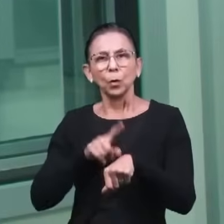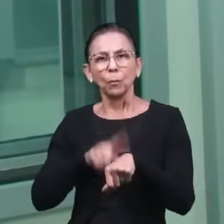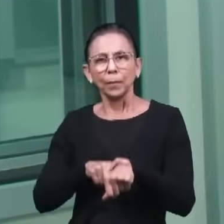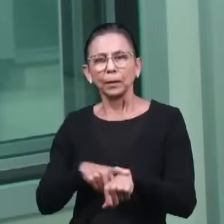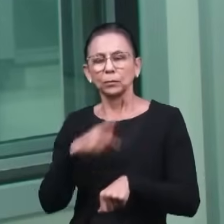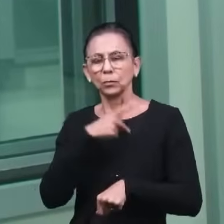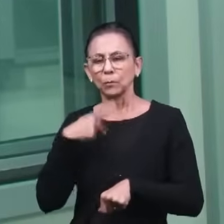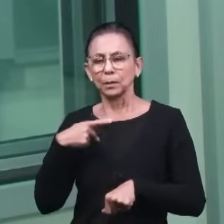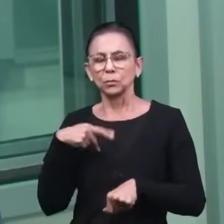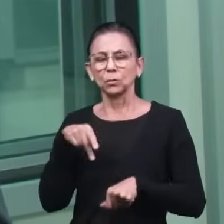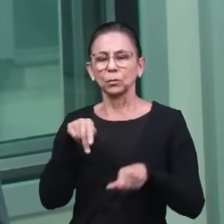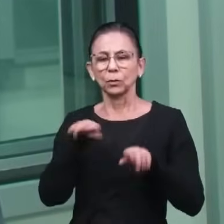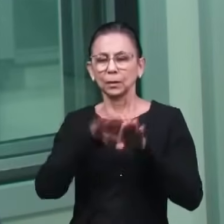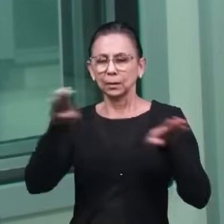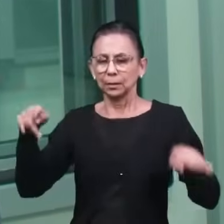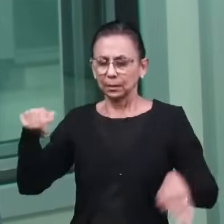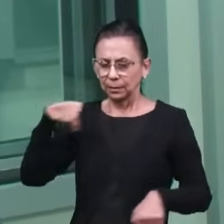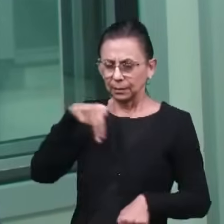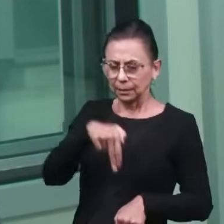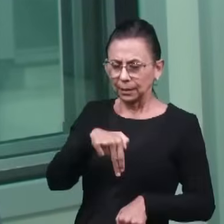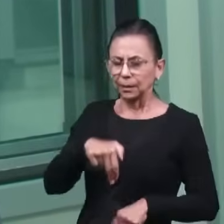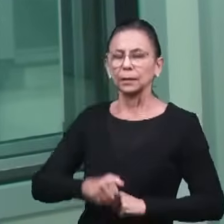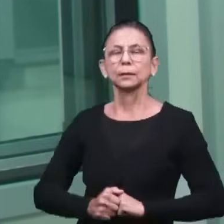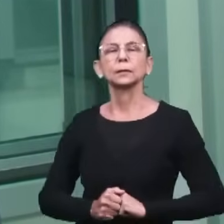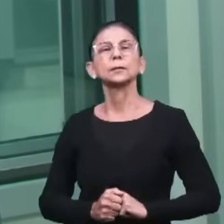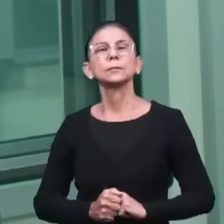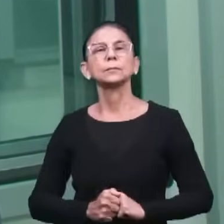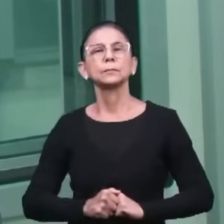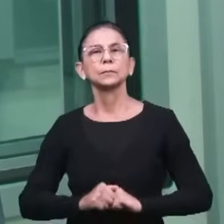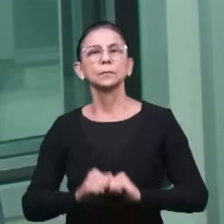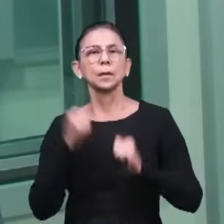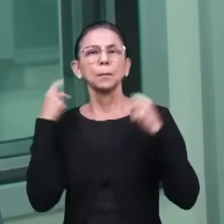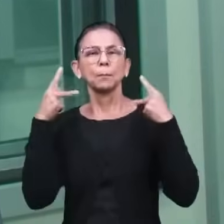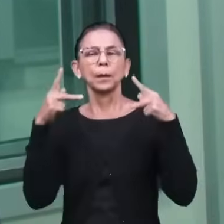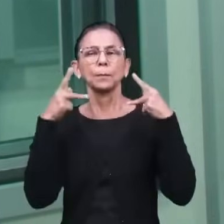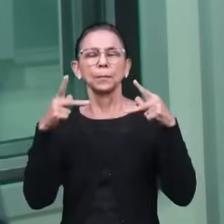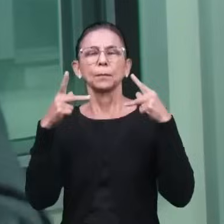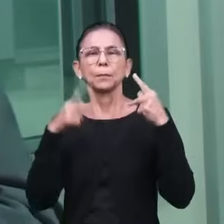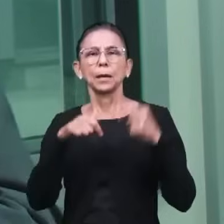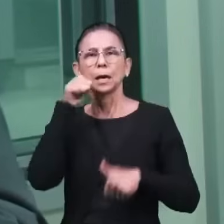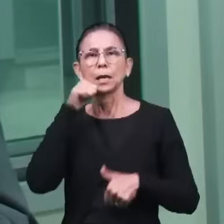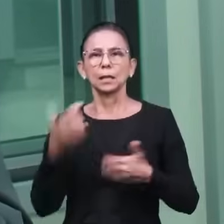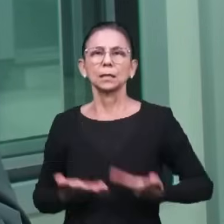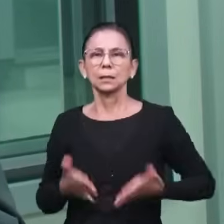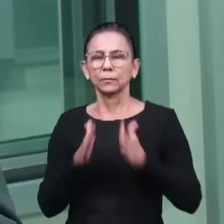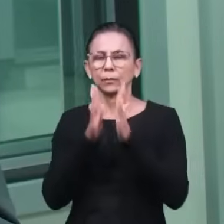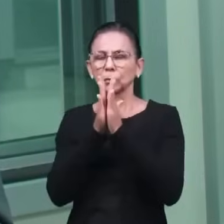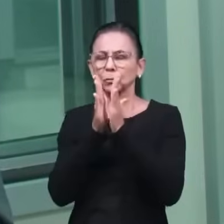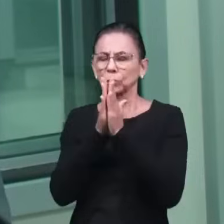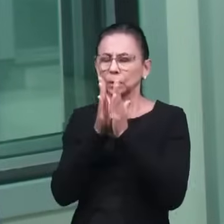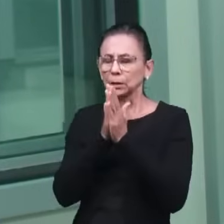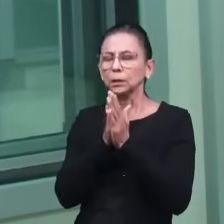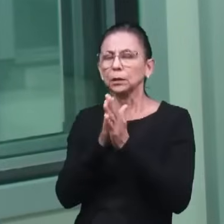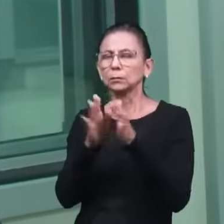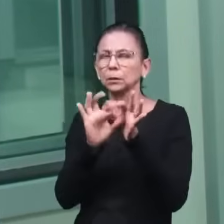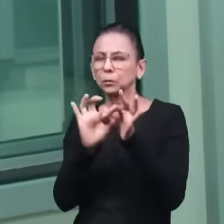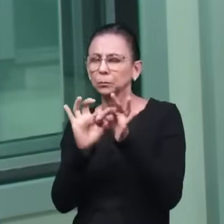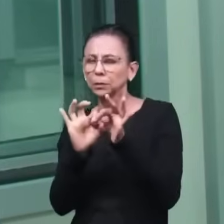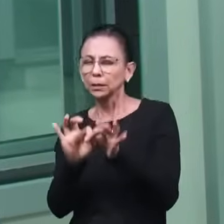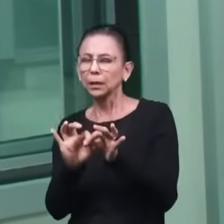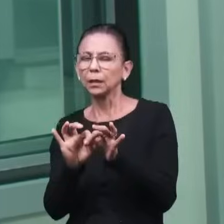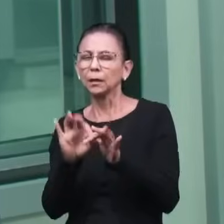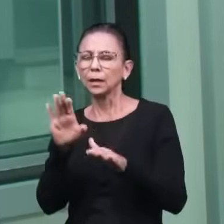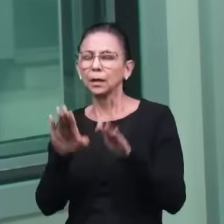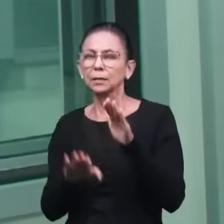elas estão clamando. Se está uma bênção, elas estão glorificando. Elas ficam de olhos fechados, elas sentem que o negócio da mensagem não está fluindo, né, que o pastor